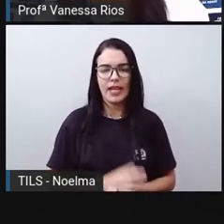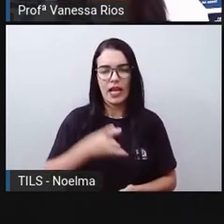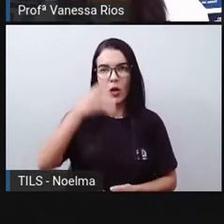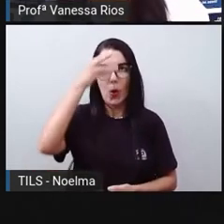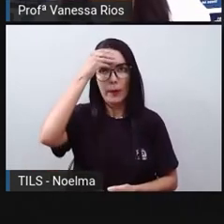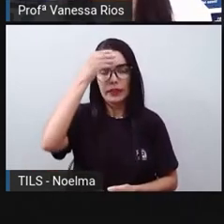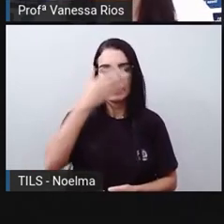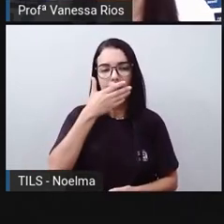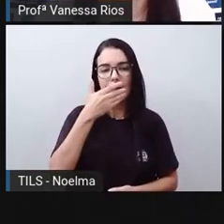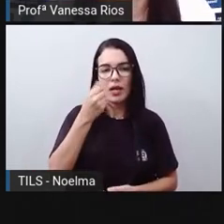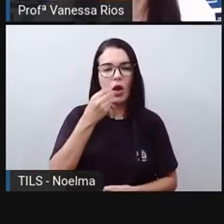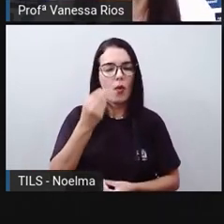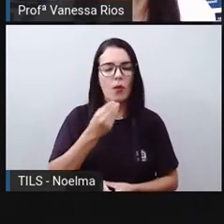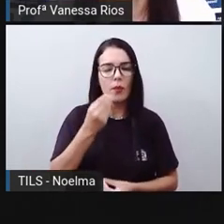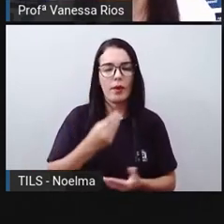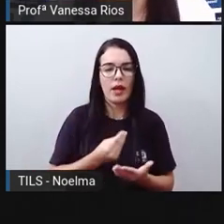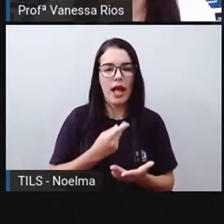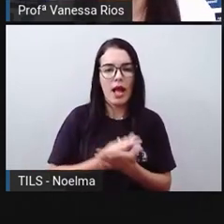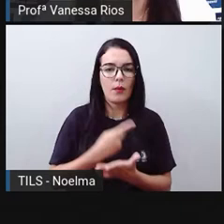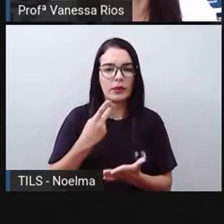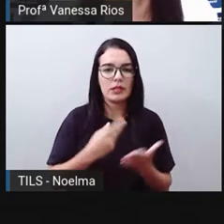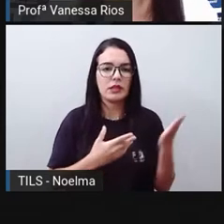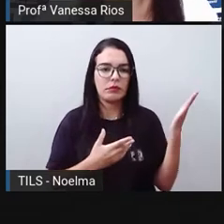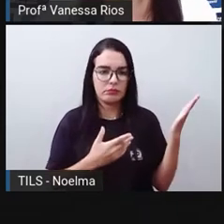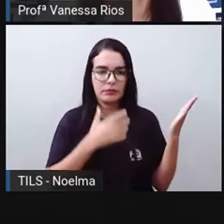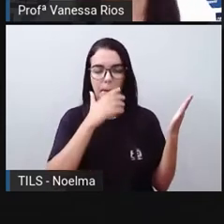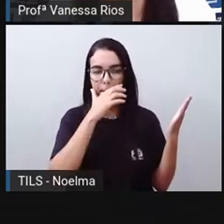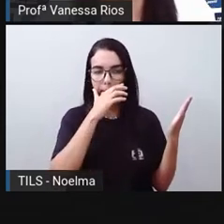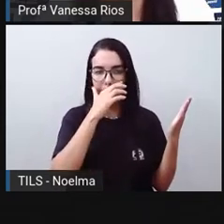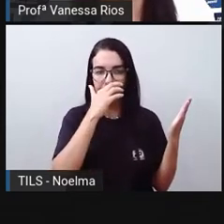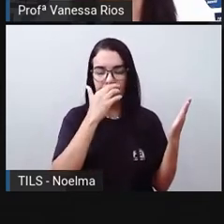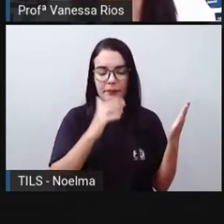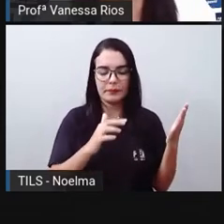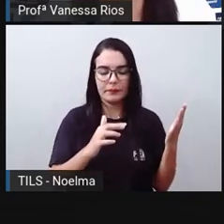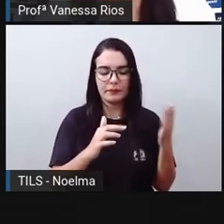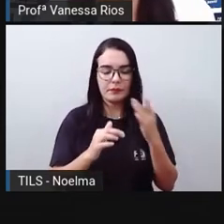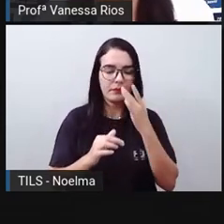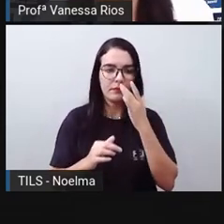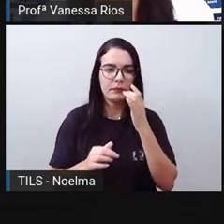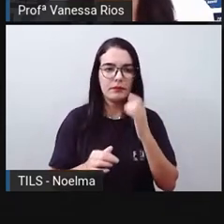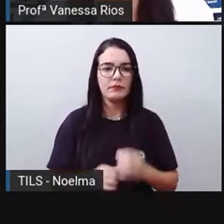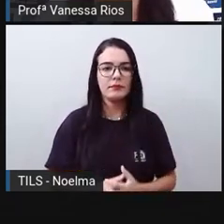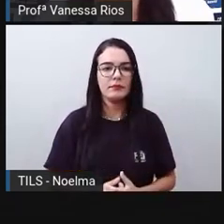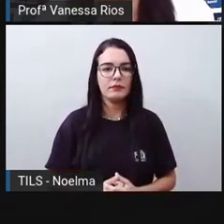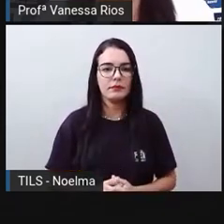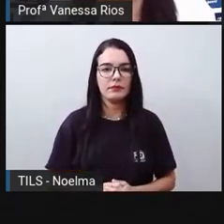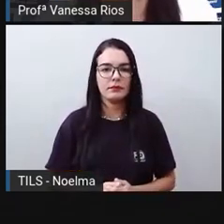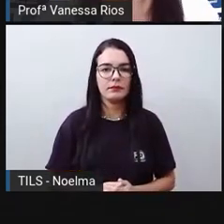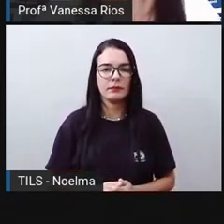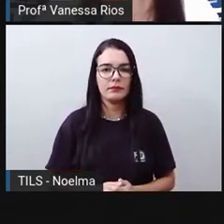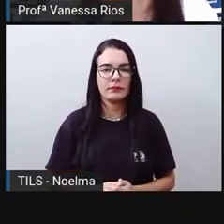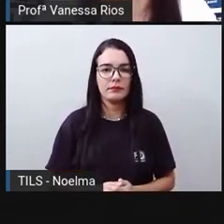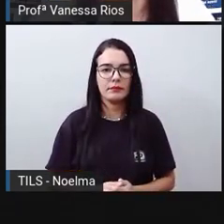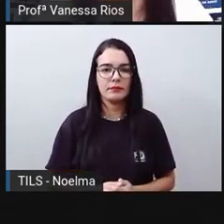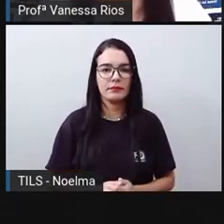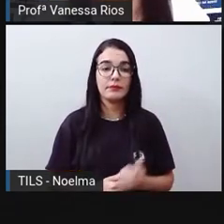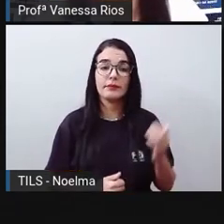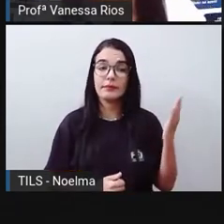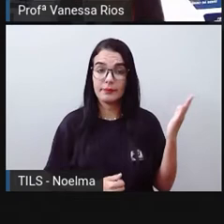compreender, entender o que são, quais são, né, os principais tipos de distúrbios alimentares. Olhem